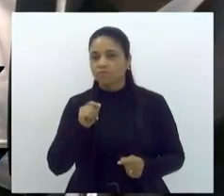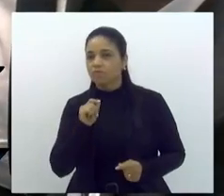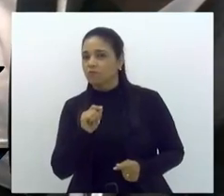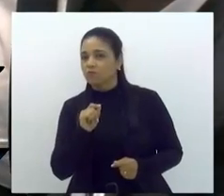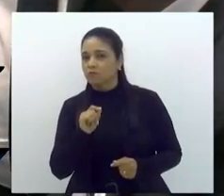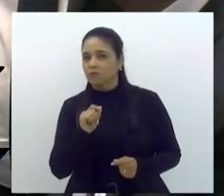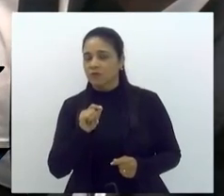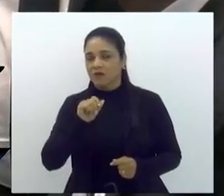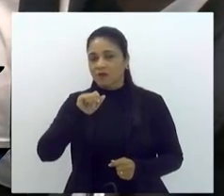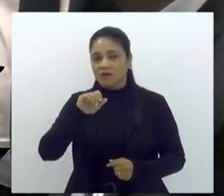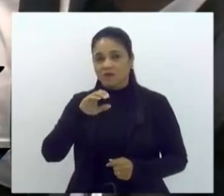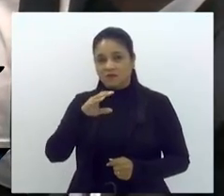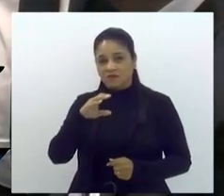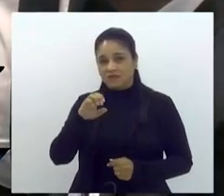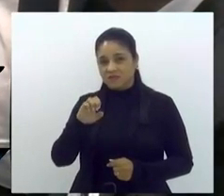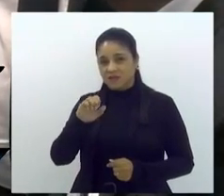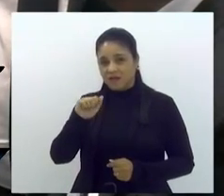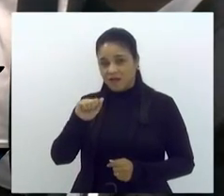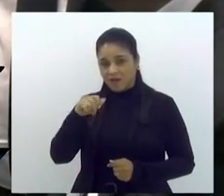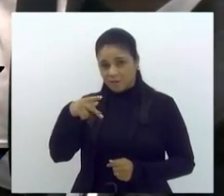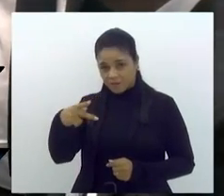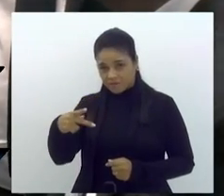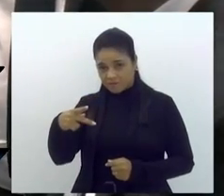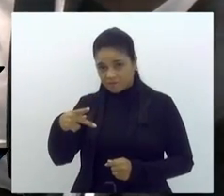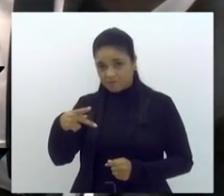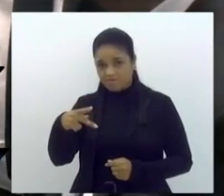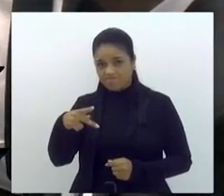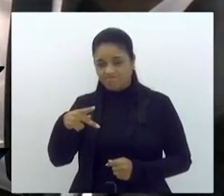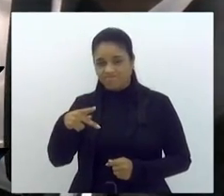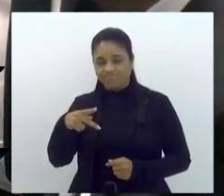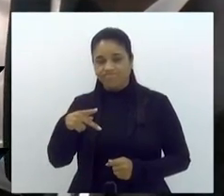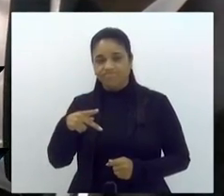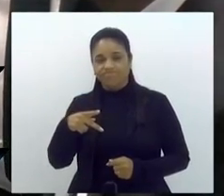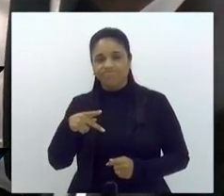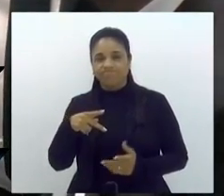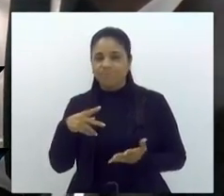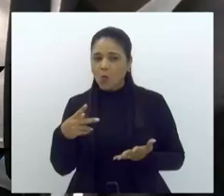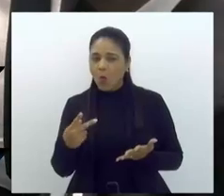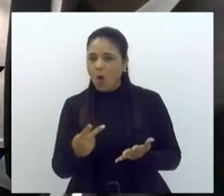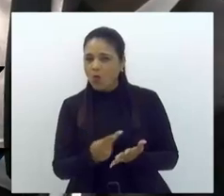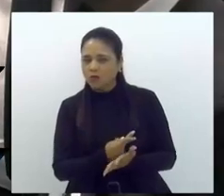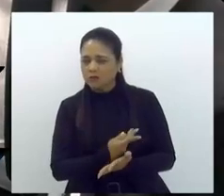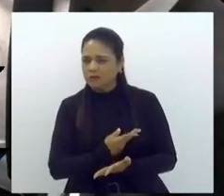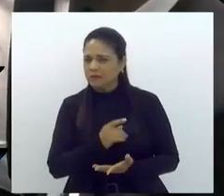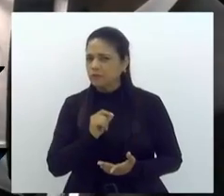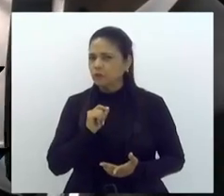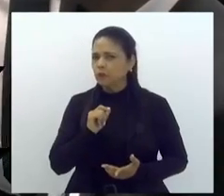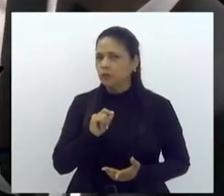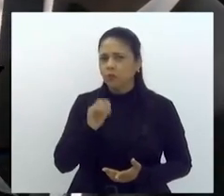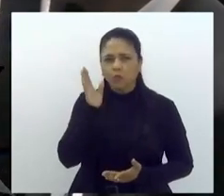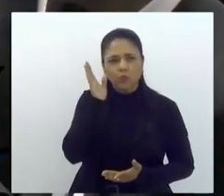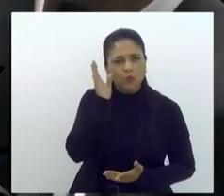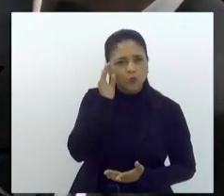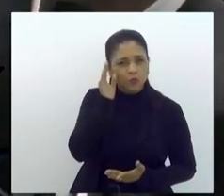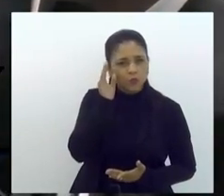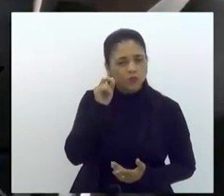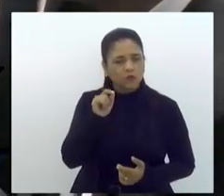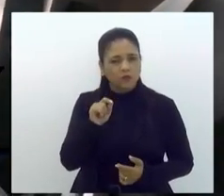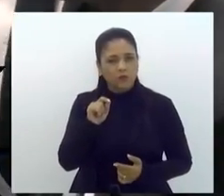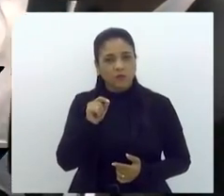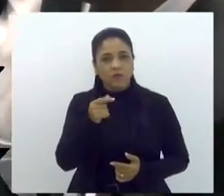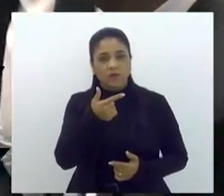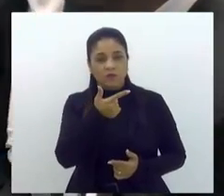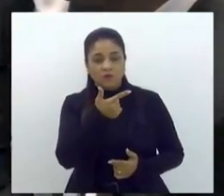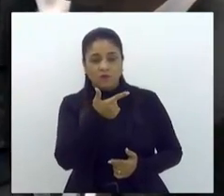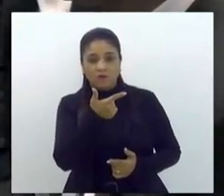a SEAP mais uma vez protagonizou um episódio no mínimo curioso dos